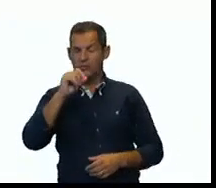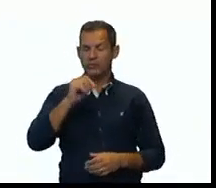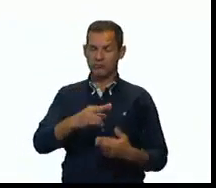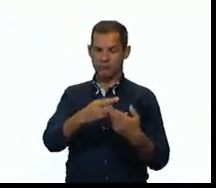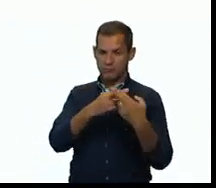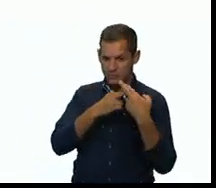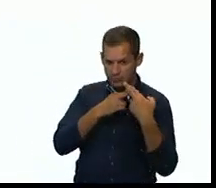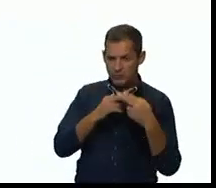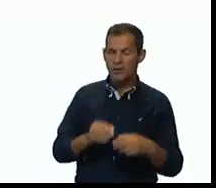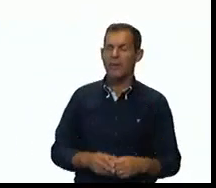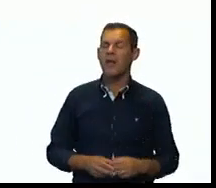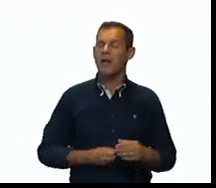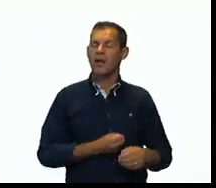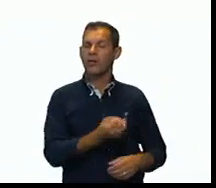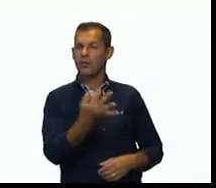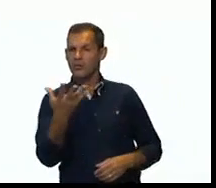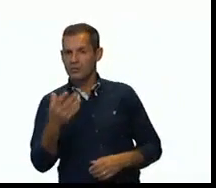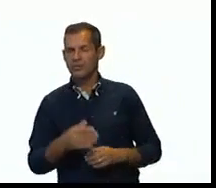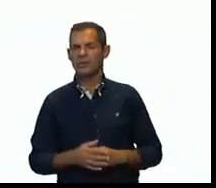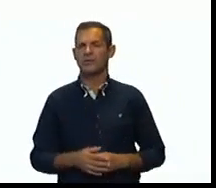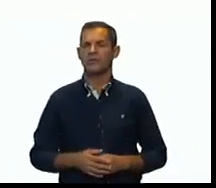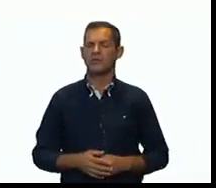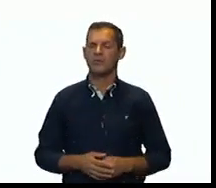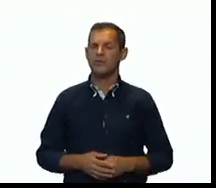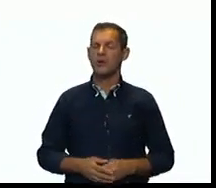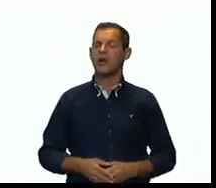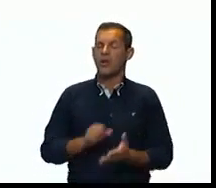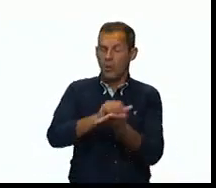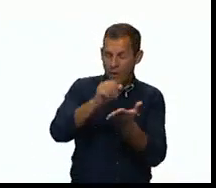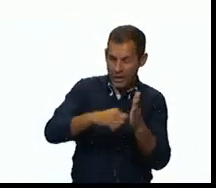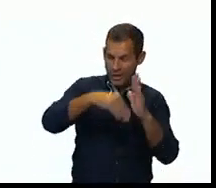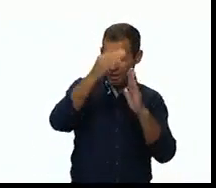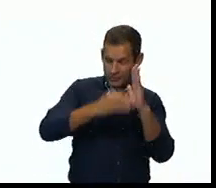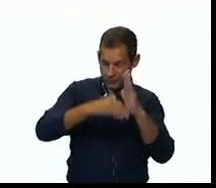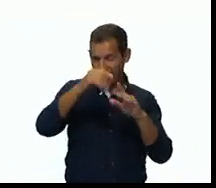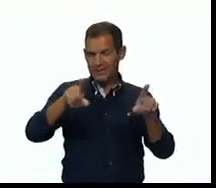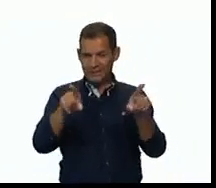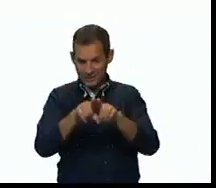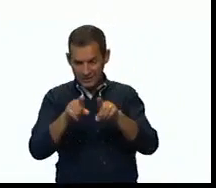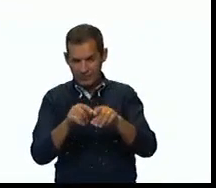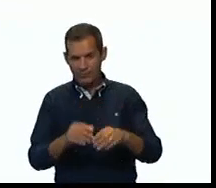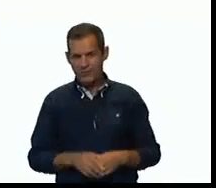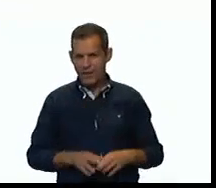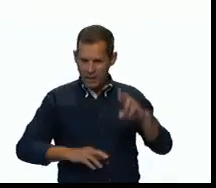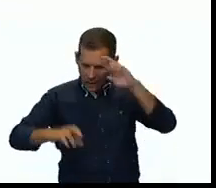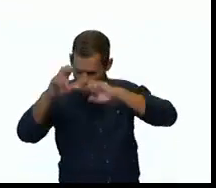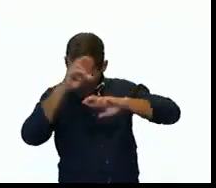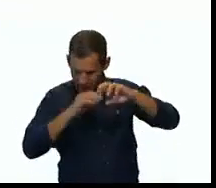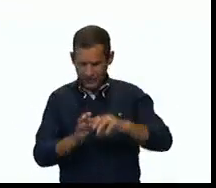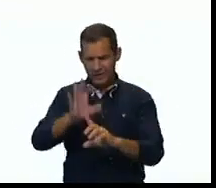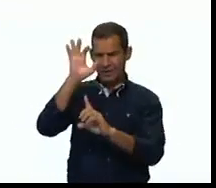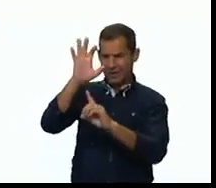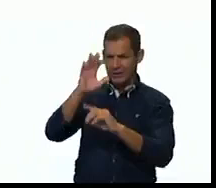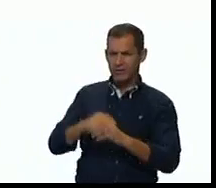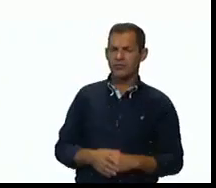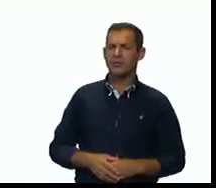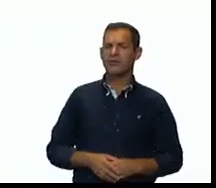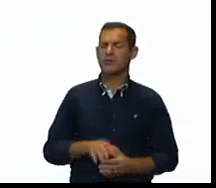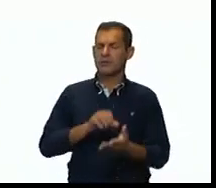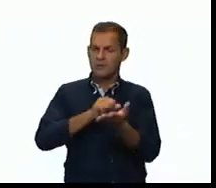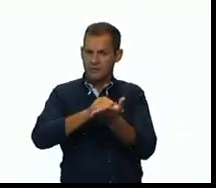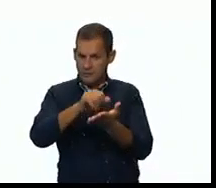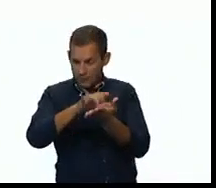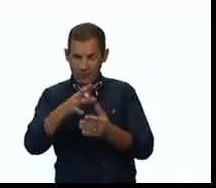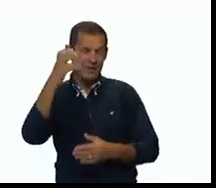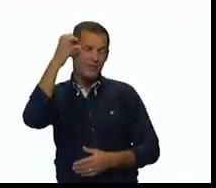o responsável a quantificar o consumo de tinta e também a analisar o impacto desse consumo